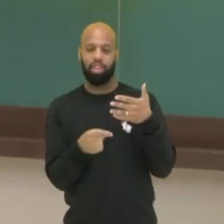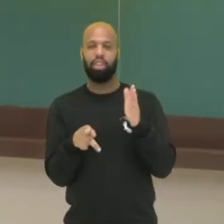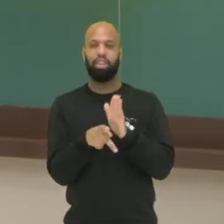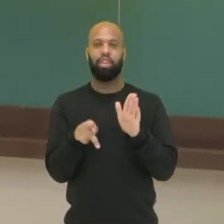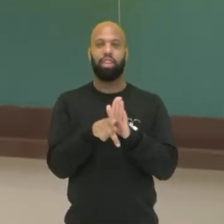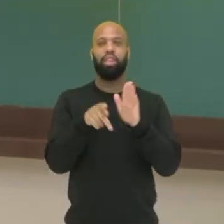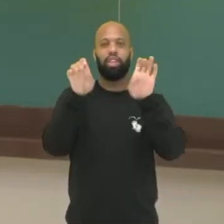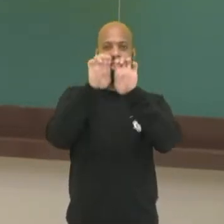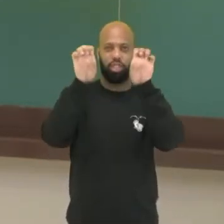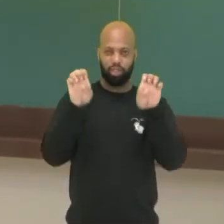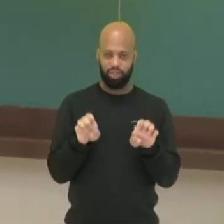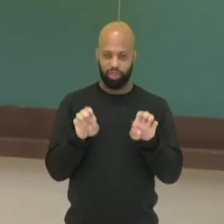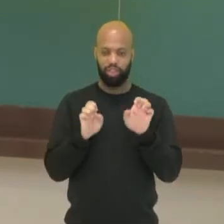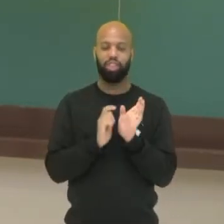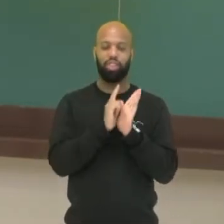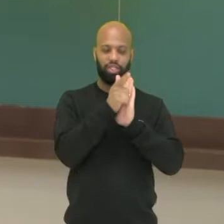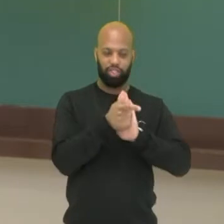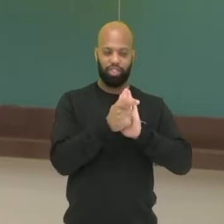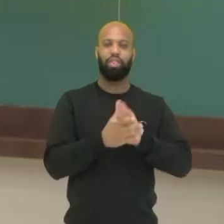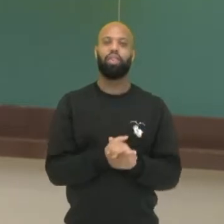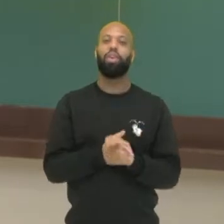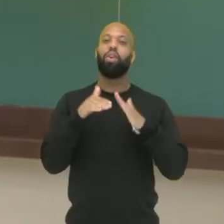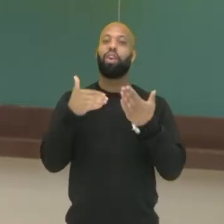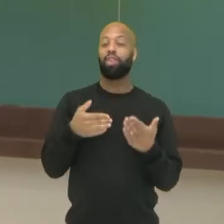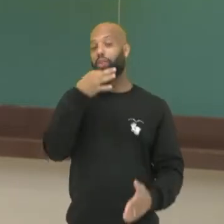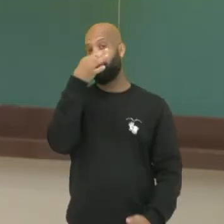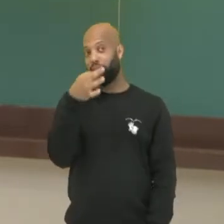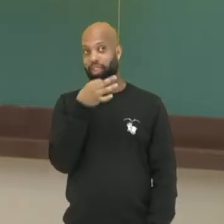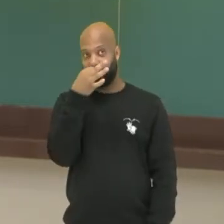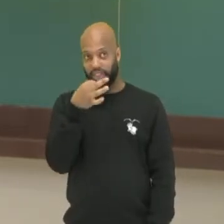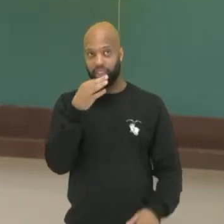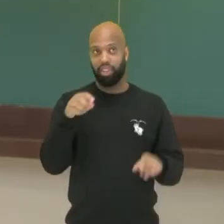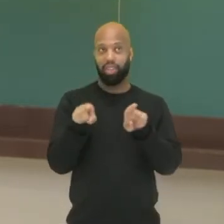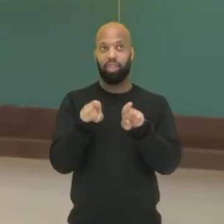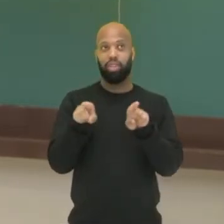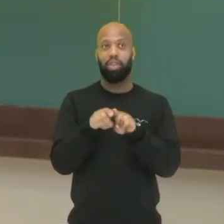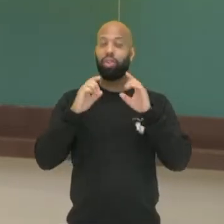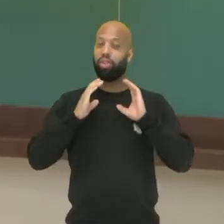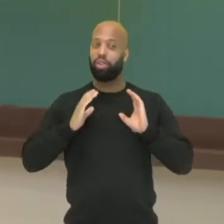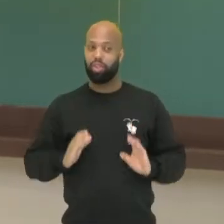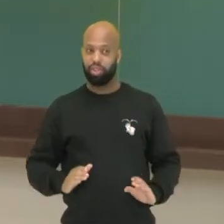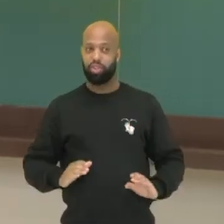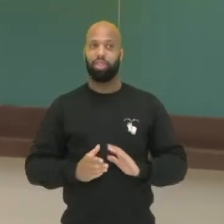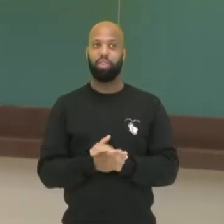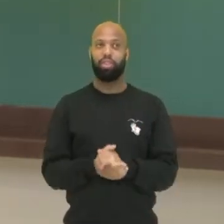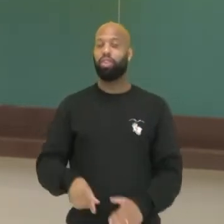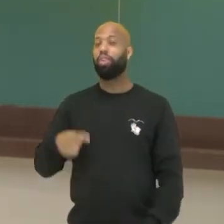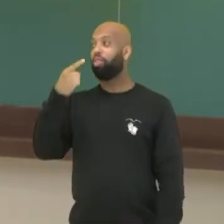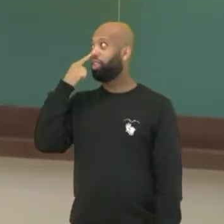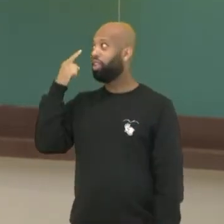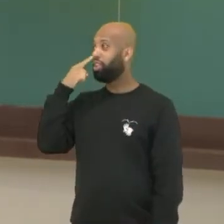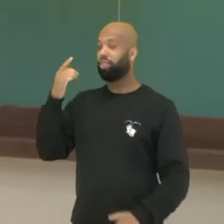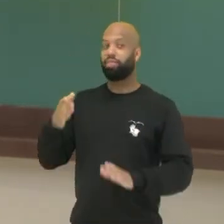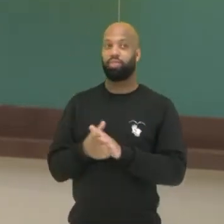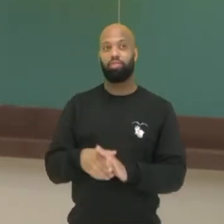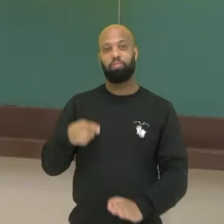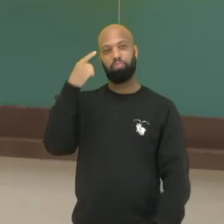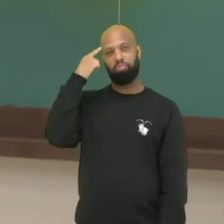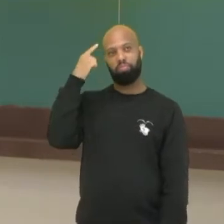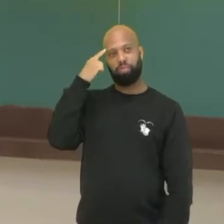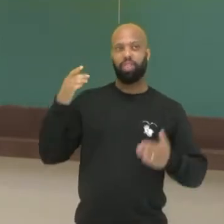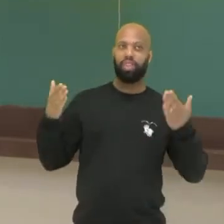desse gênero. Falando em opinião, em comportamento, olha só, pare e pense